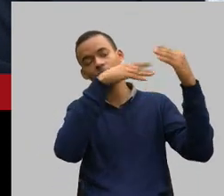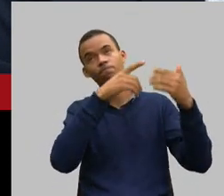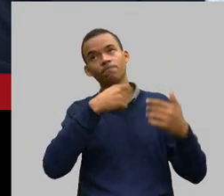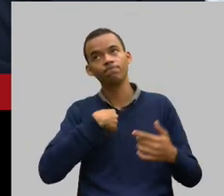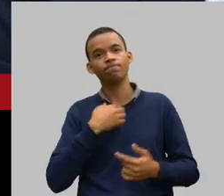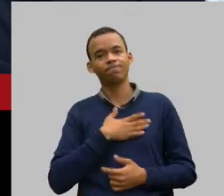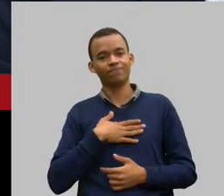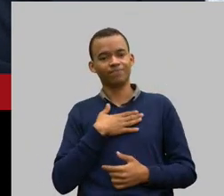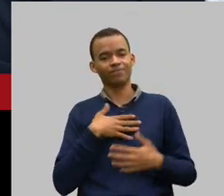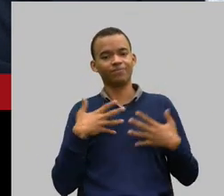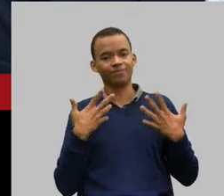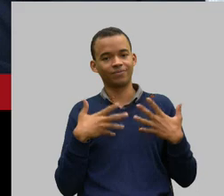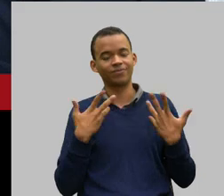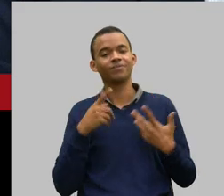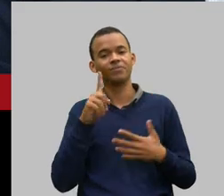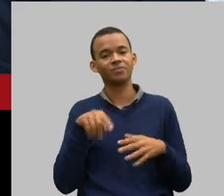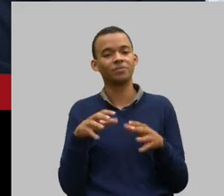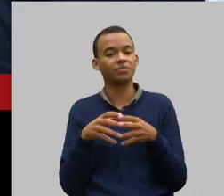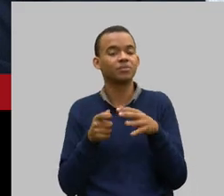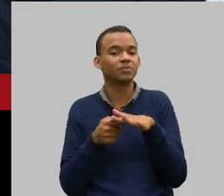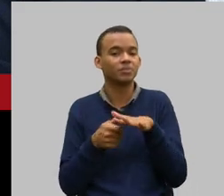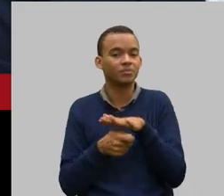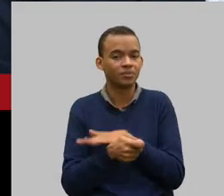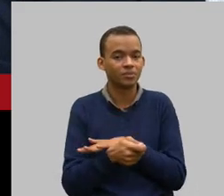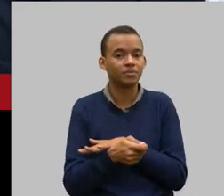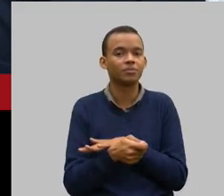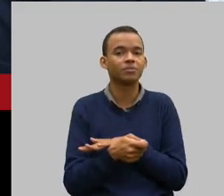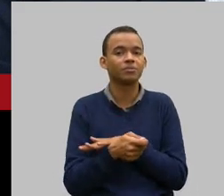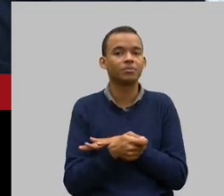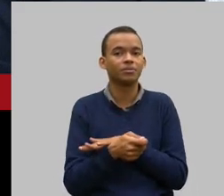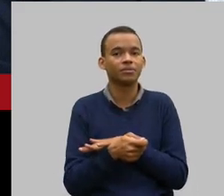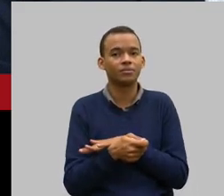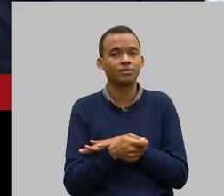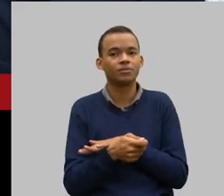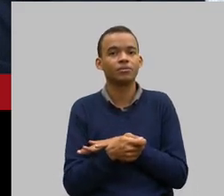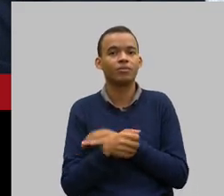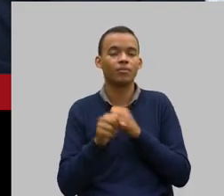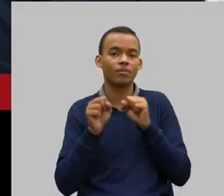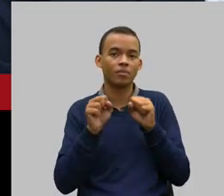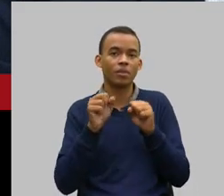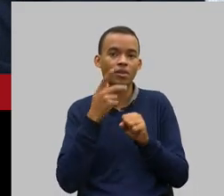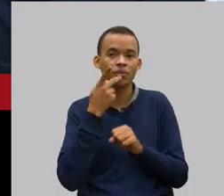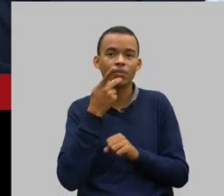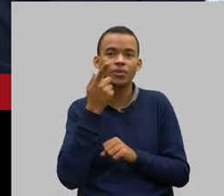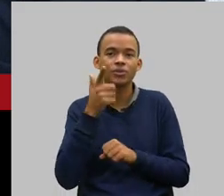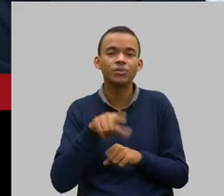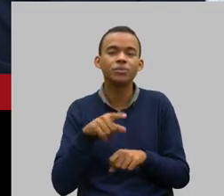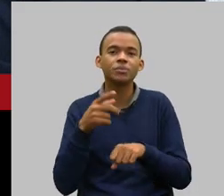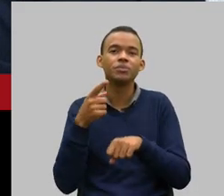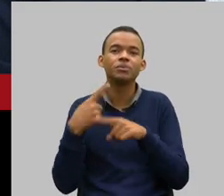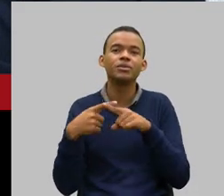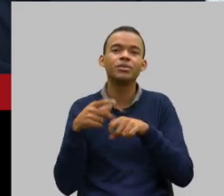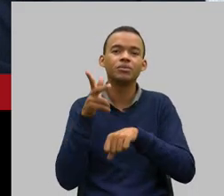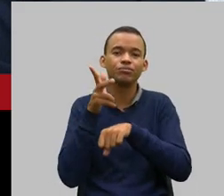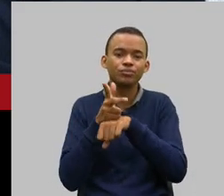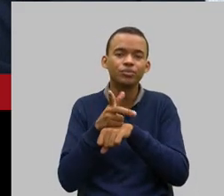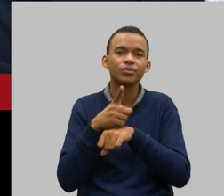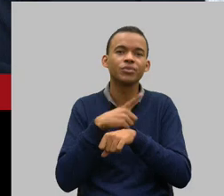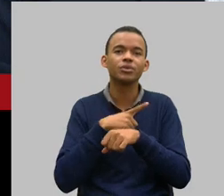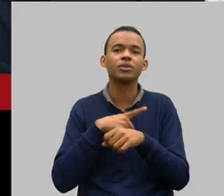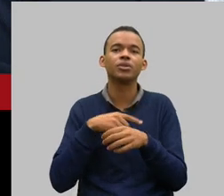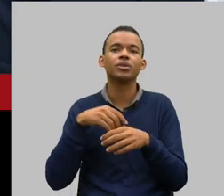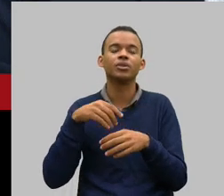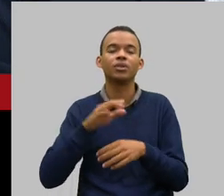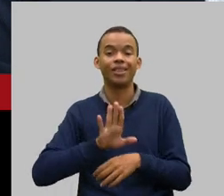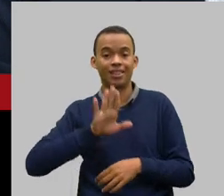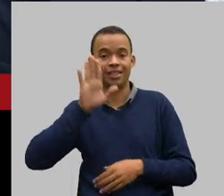início o número de investimentos né que teve pois se pudesse repetir pra gente tá gravando até para mostrar paraos nossos eleitores pro nosso povo do